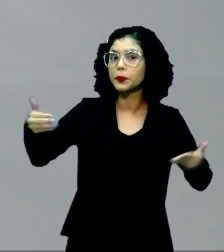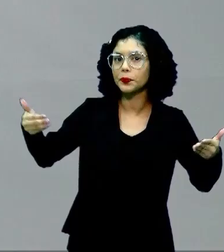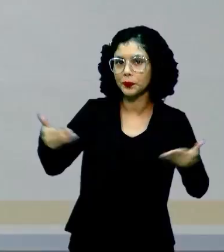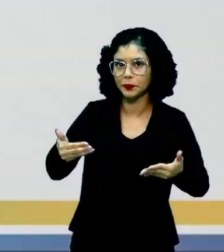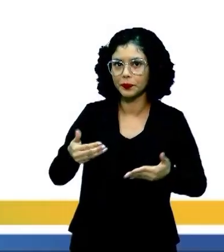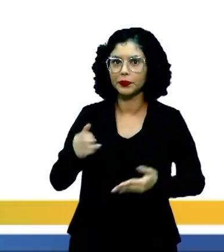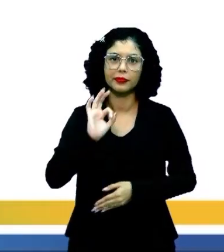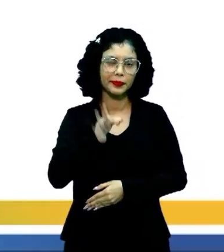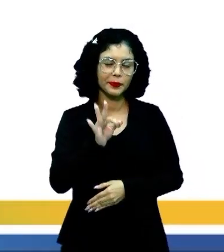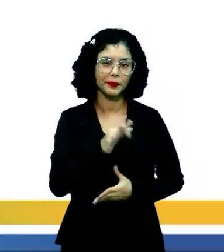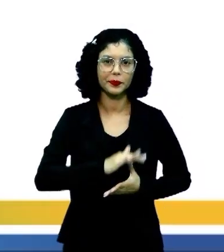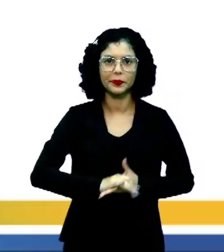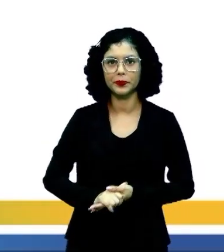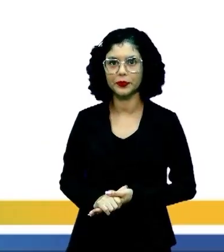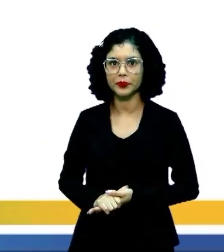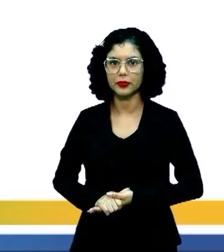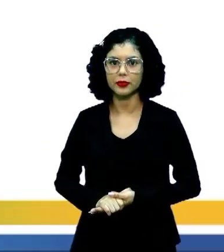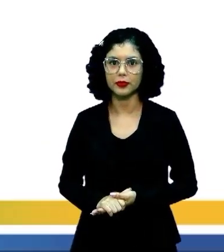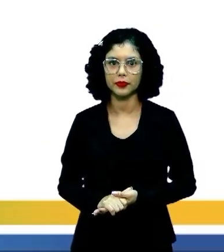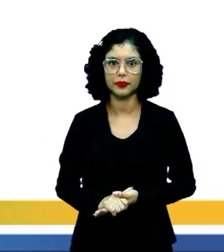momento, tá certo?